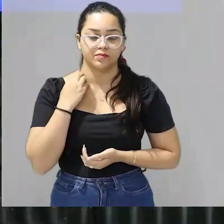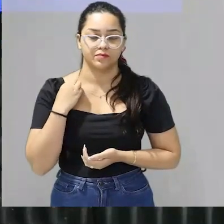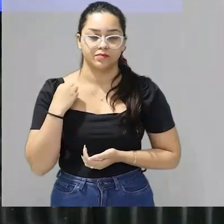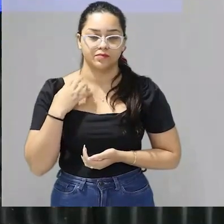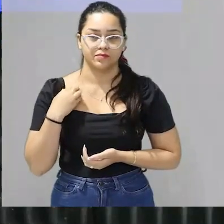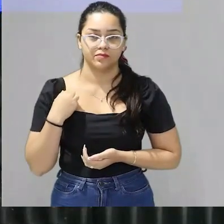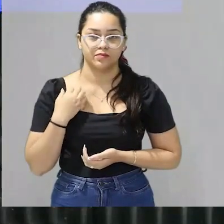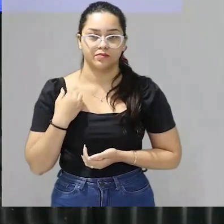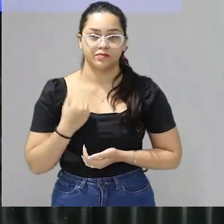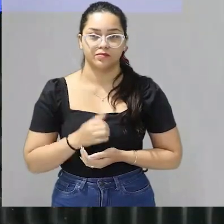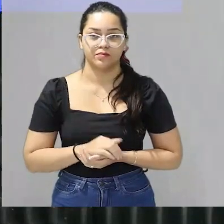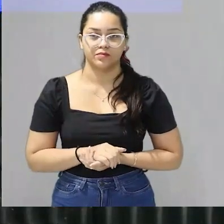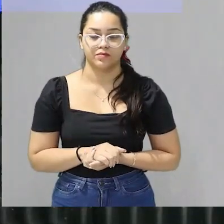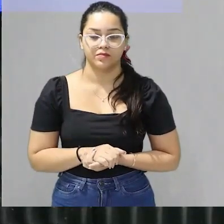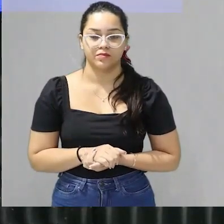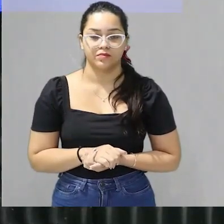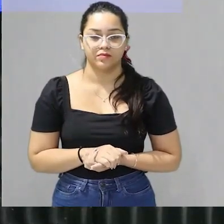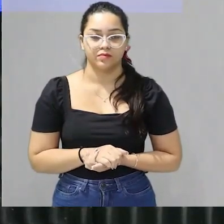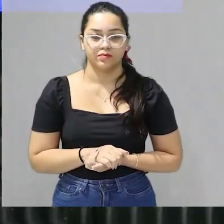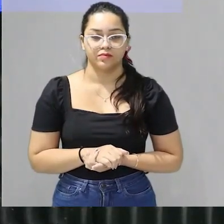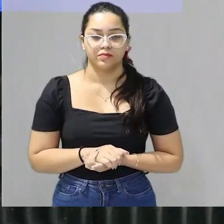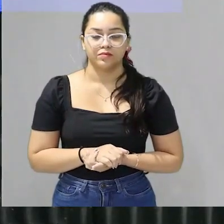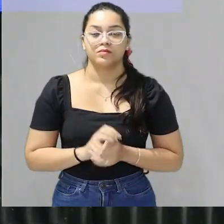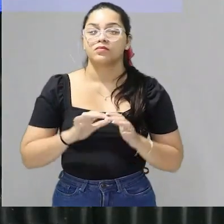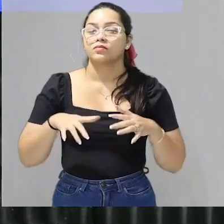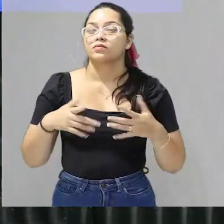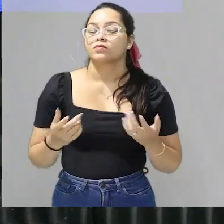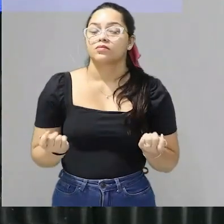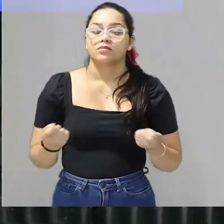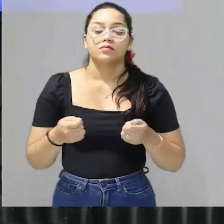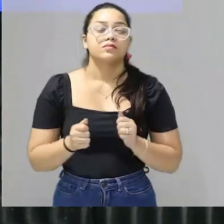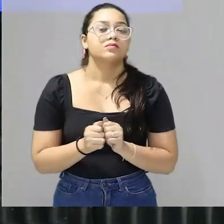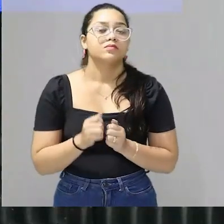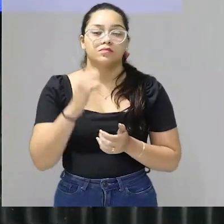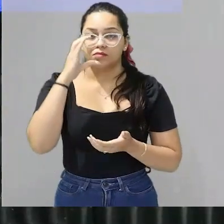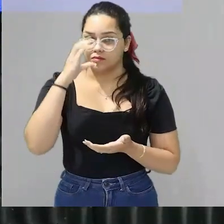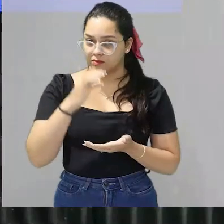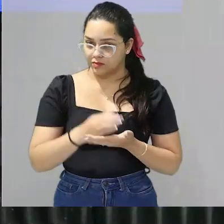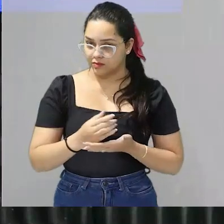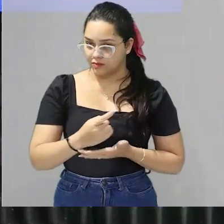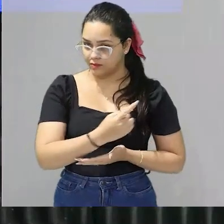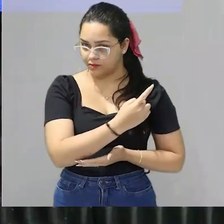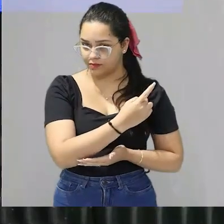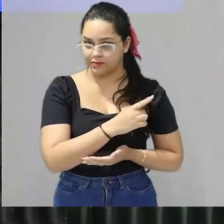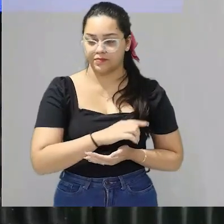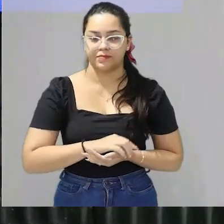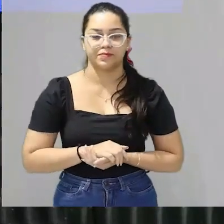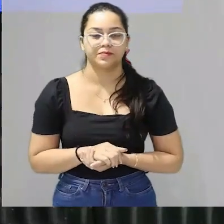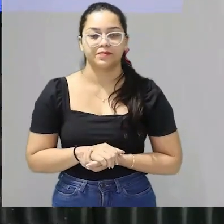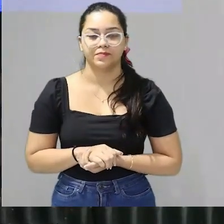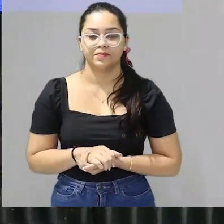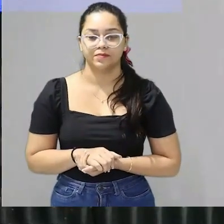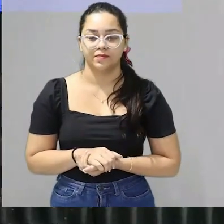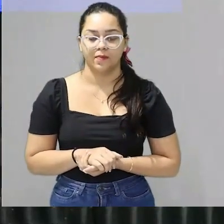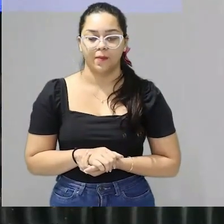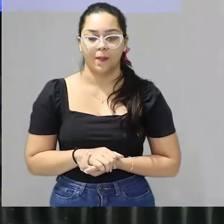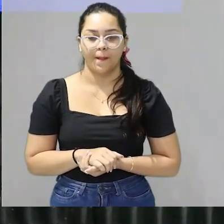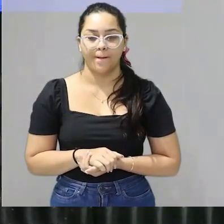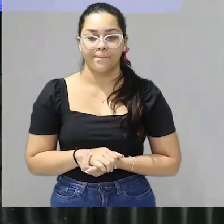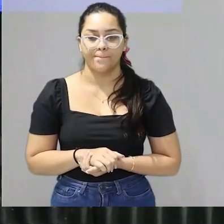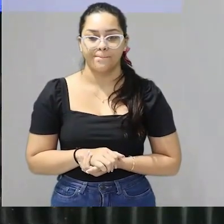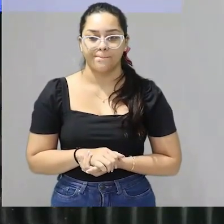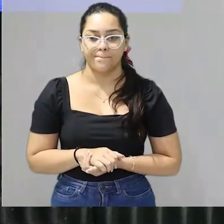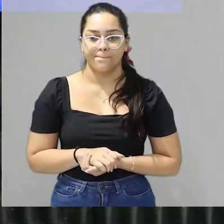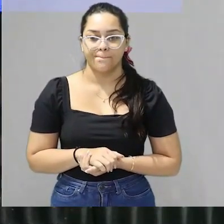quais seriam essas competências que podem aparecer aí junto com a tese compreender corretamente a